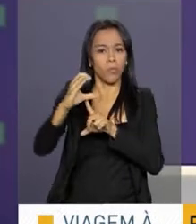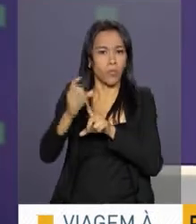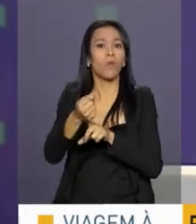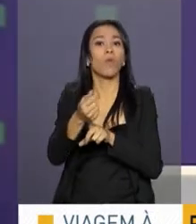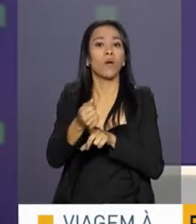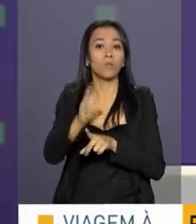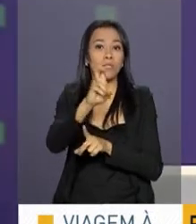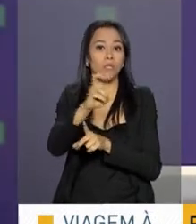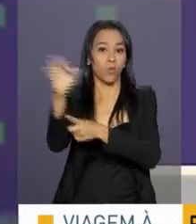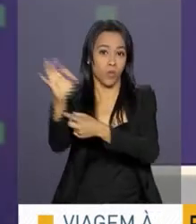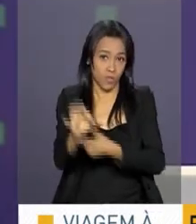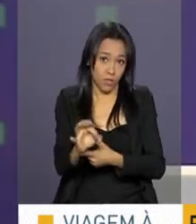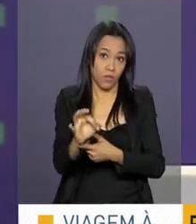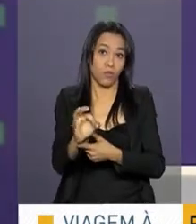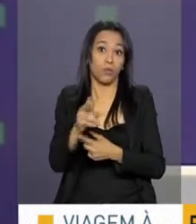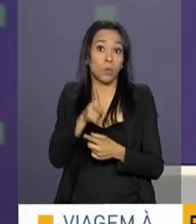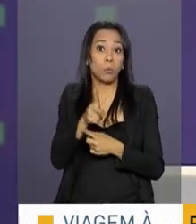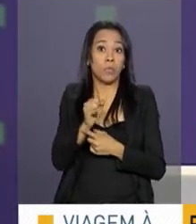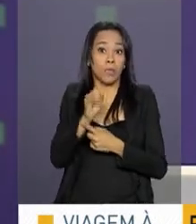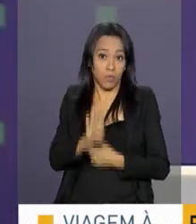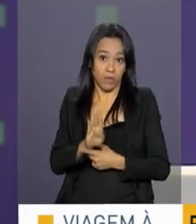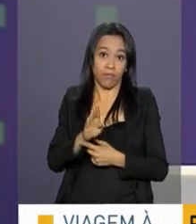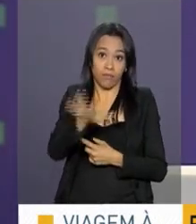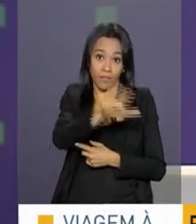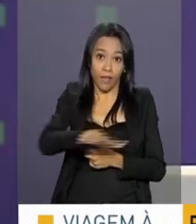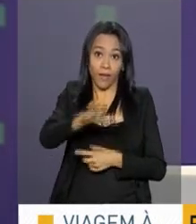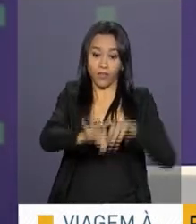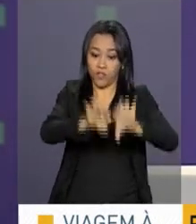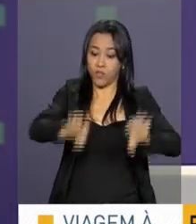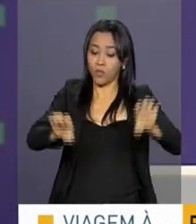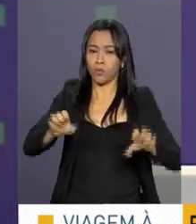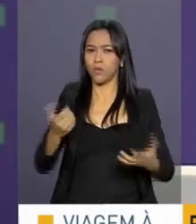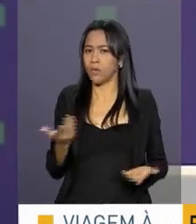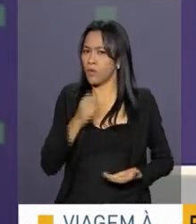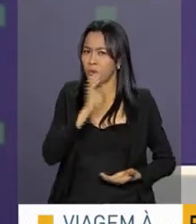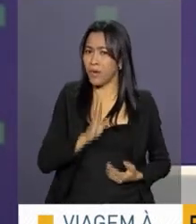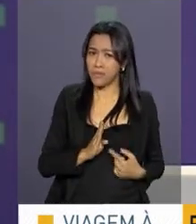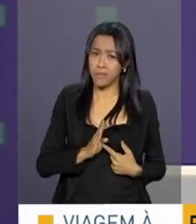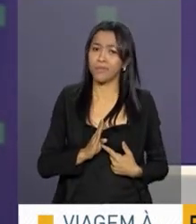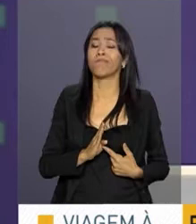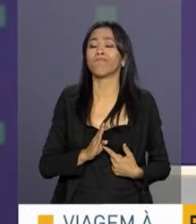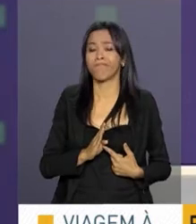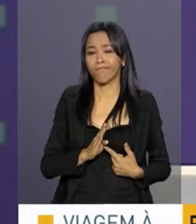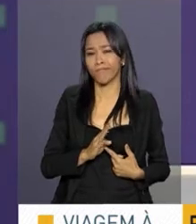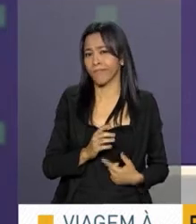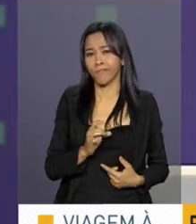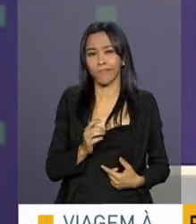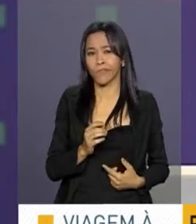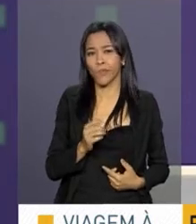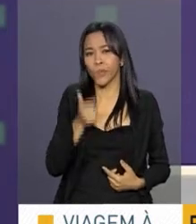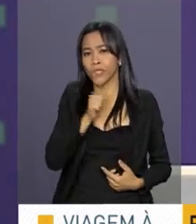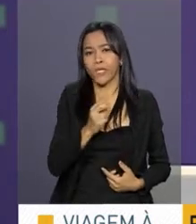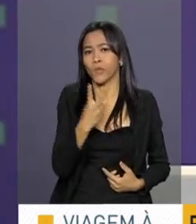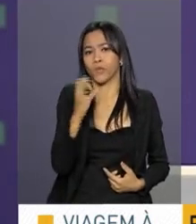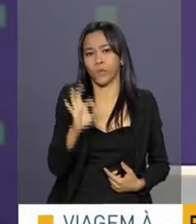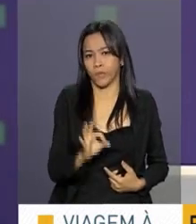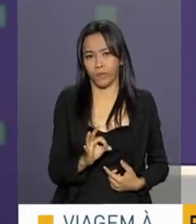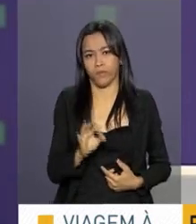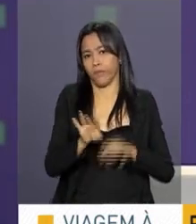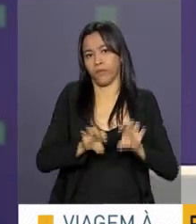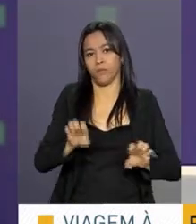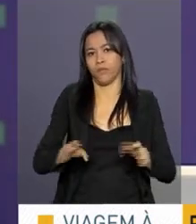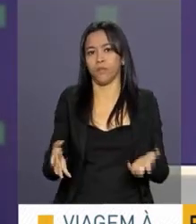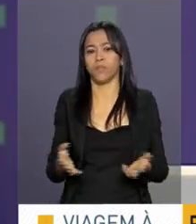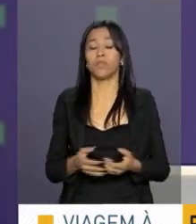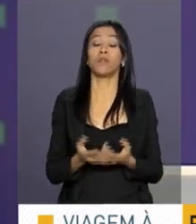de 5% do seu PIB em infraestrutura. E o Brasil, né, não chega a aplicar 2% na infraestrutura.